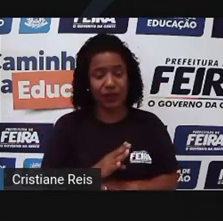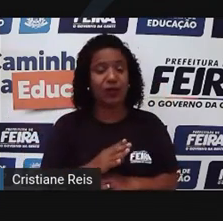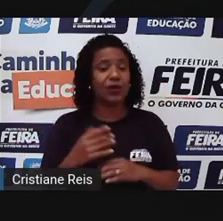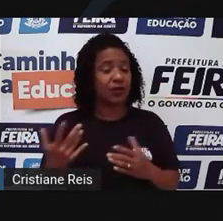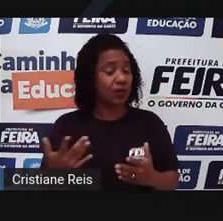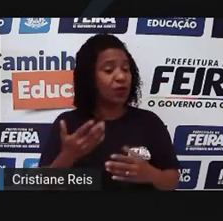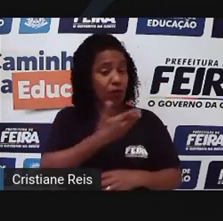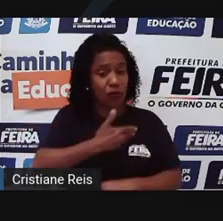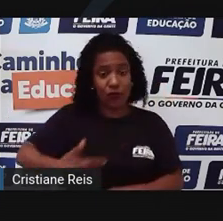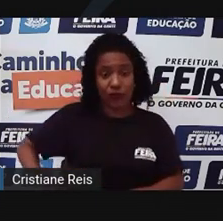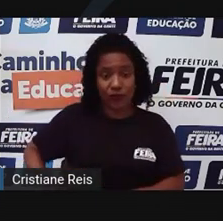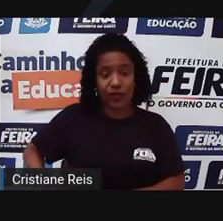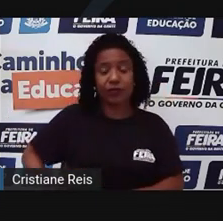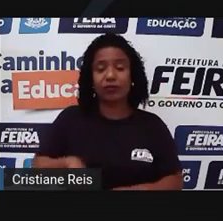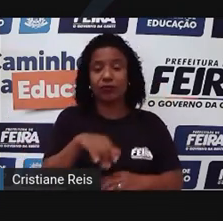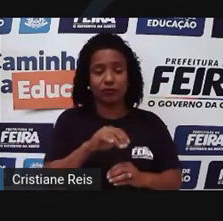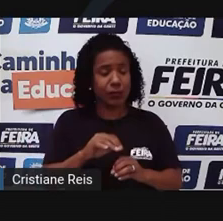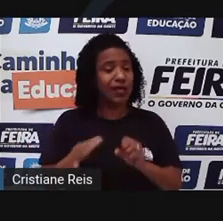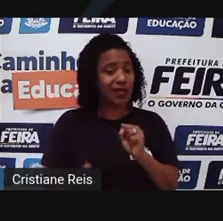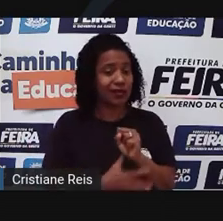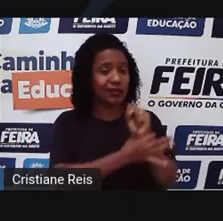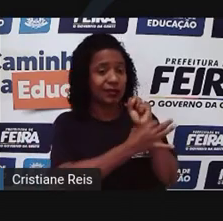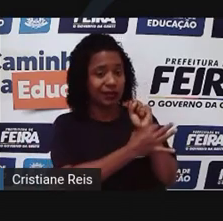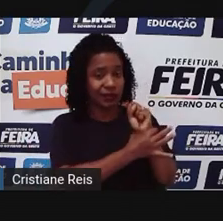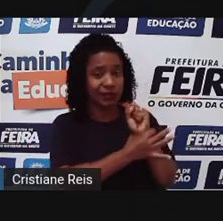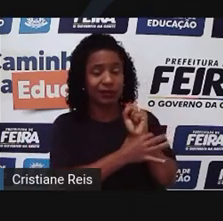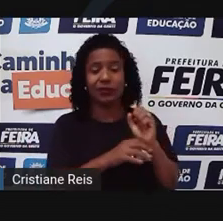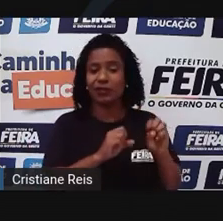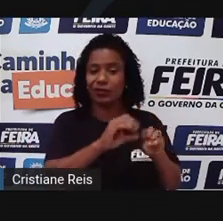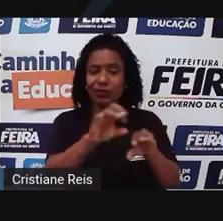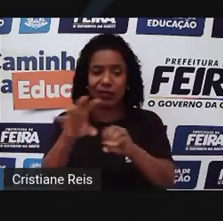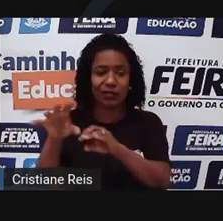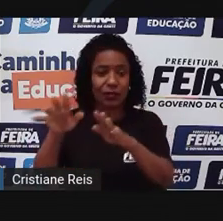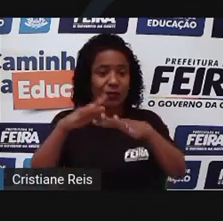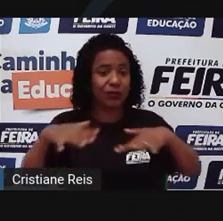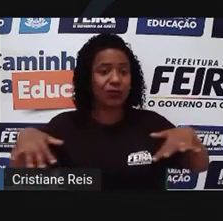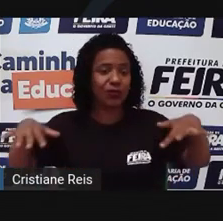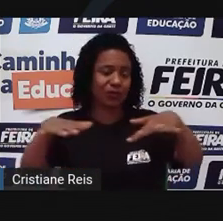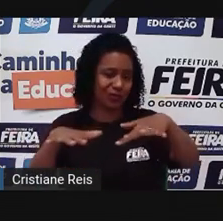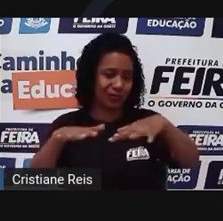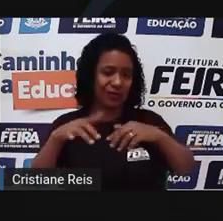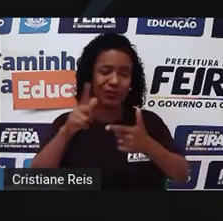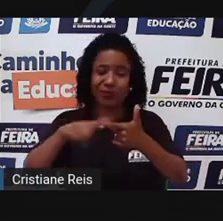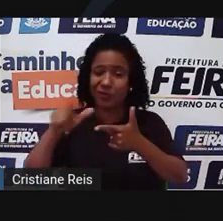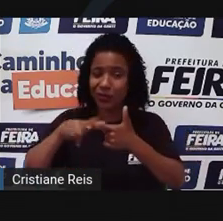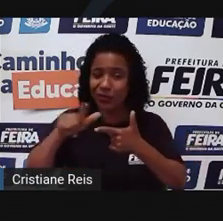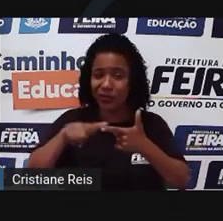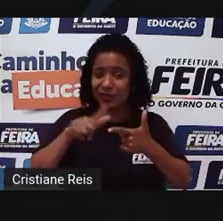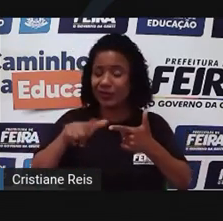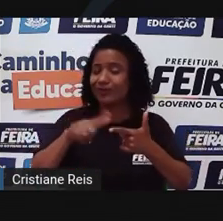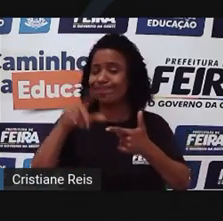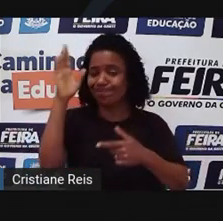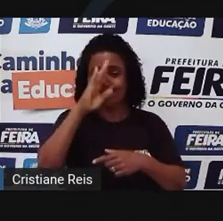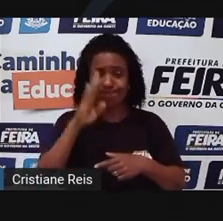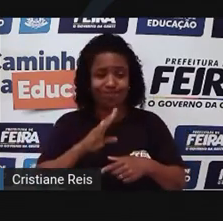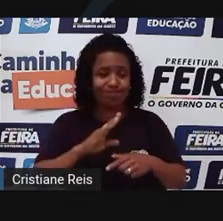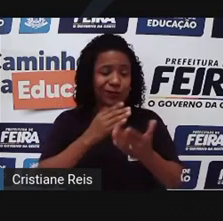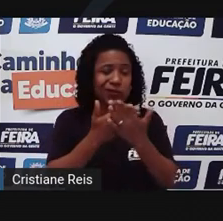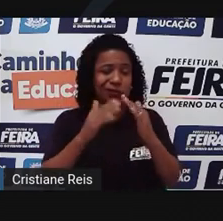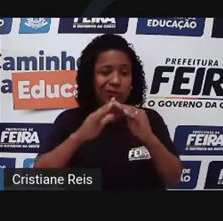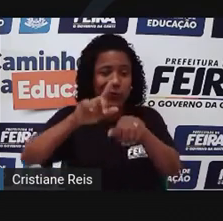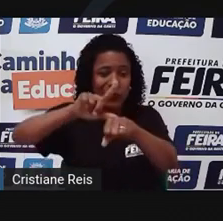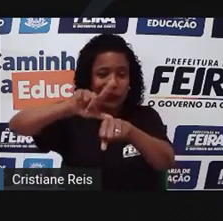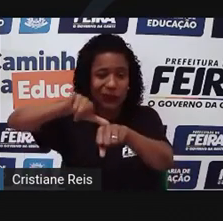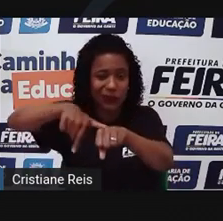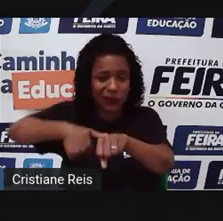foi regulamentado muito, o que trouxe muitos problemas para o Brasil, essa regulamentação tardia. Né? A gente tem